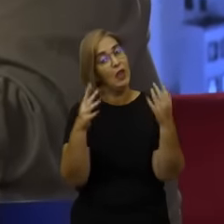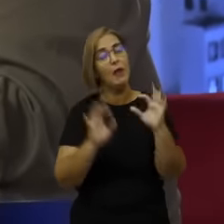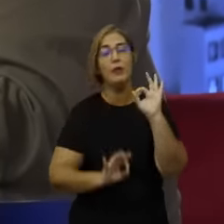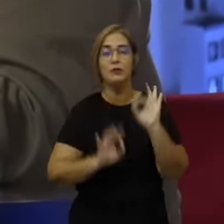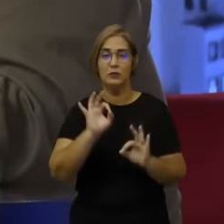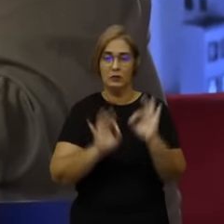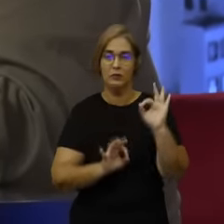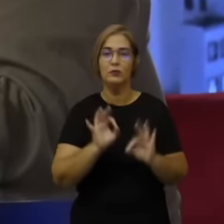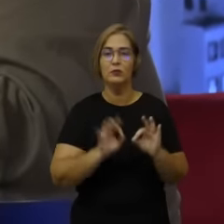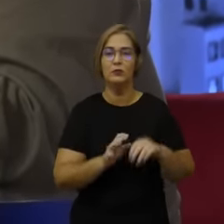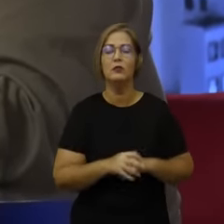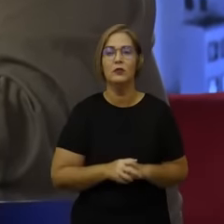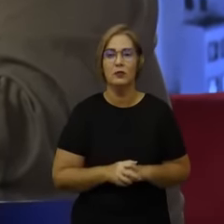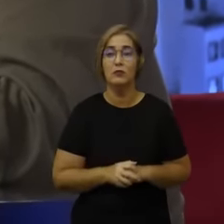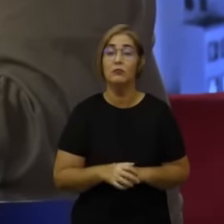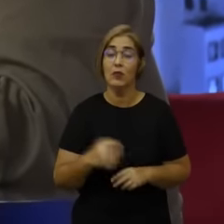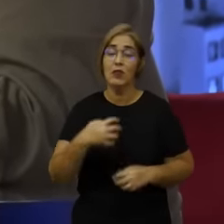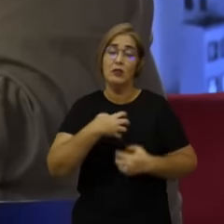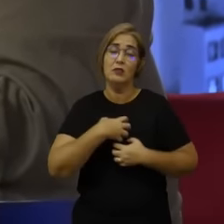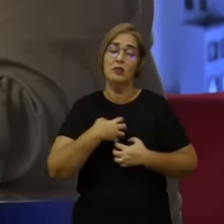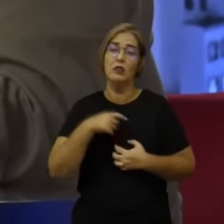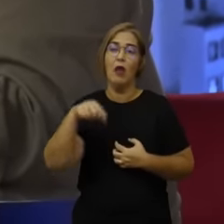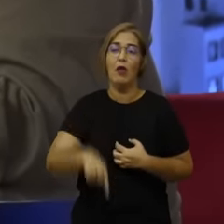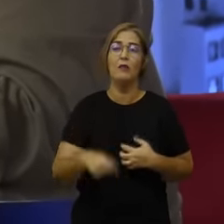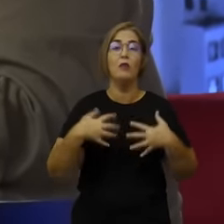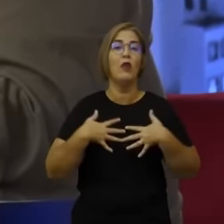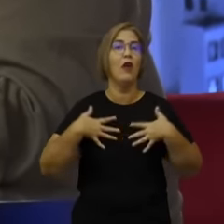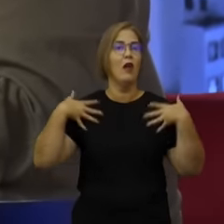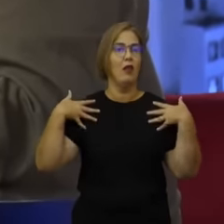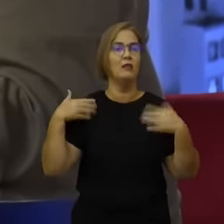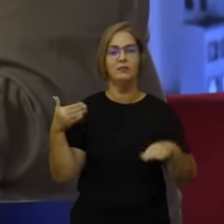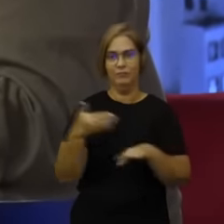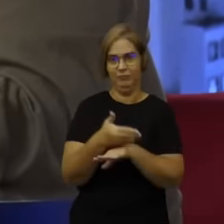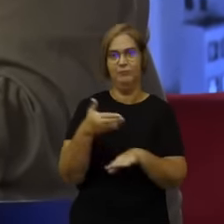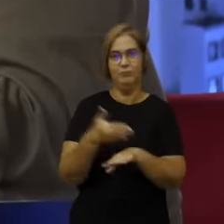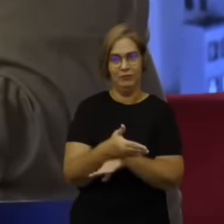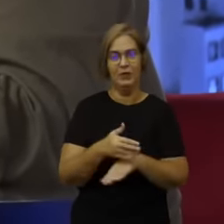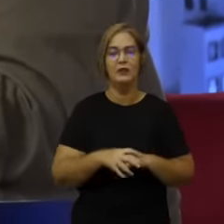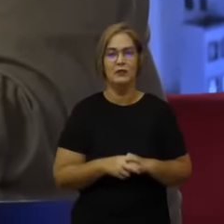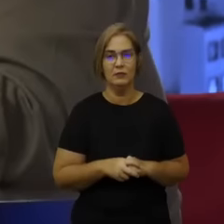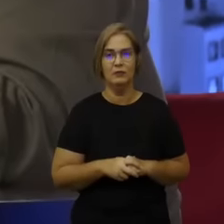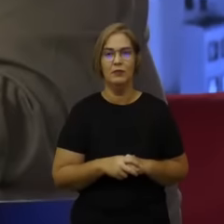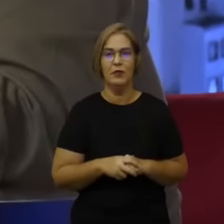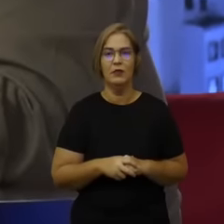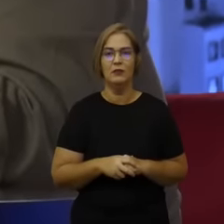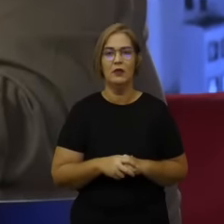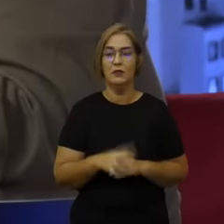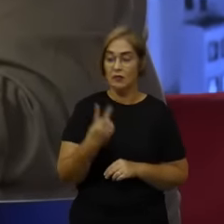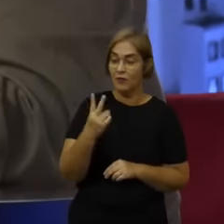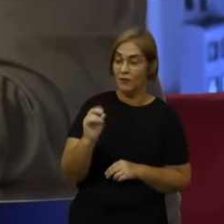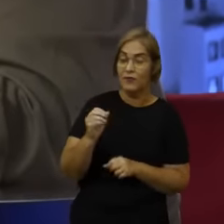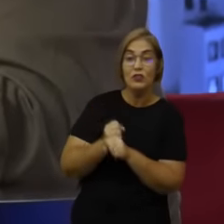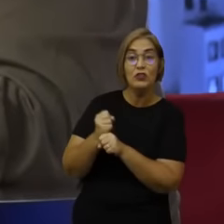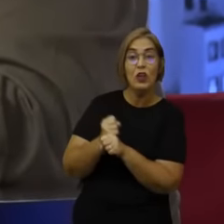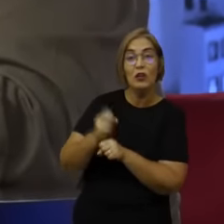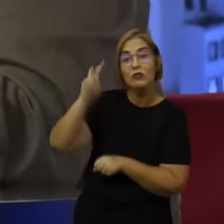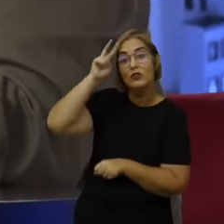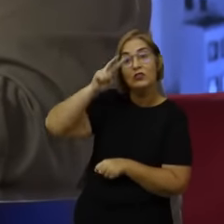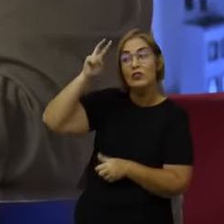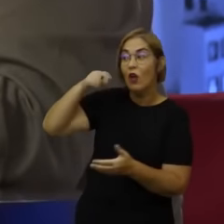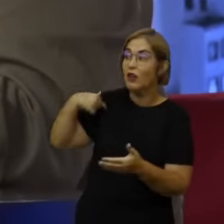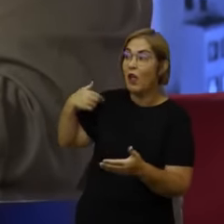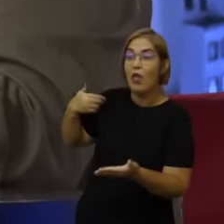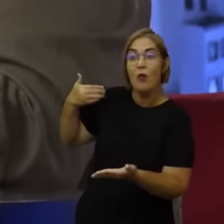também dizer que eu me sinto muito contente de participar eh desses 20 anos do Café Filosófico e